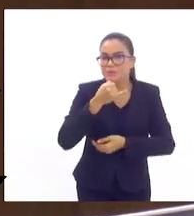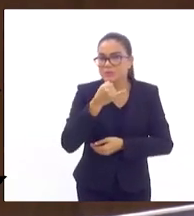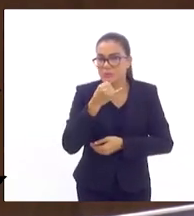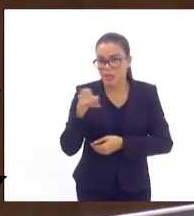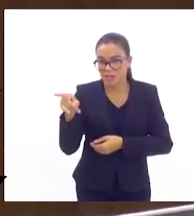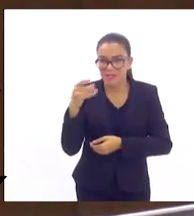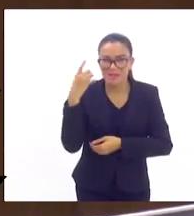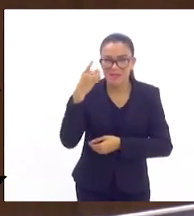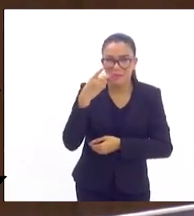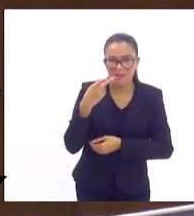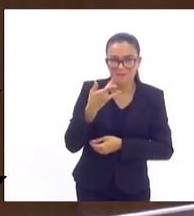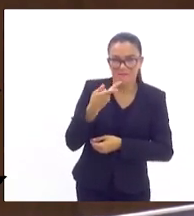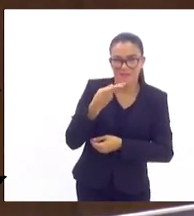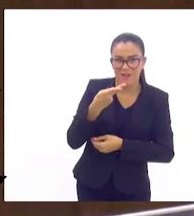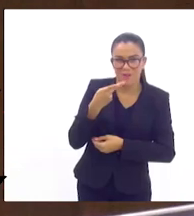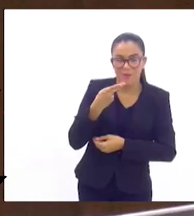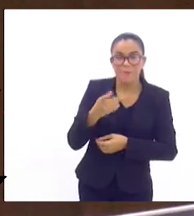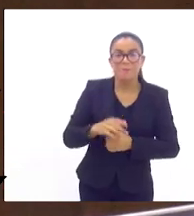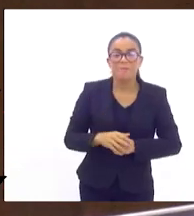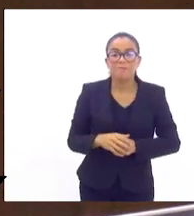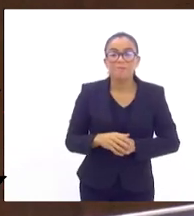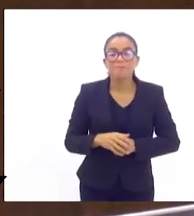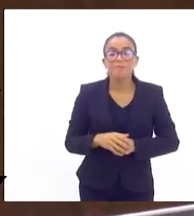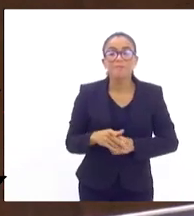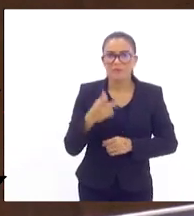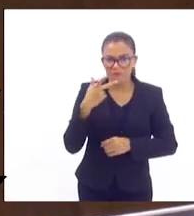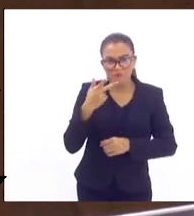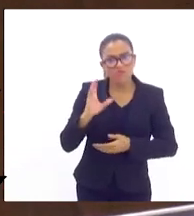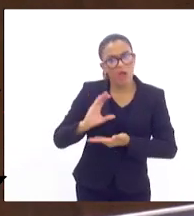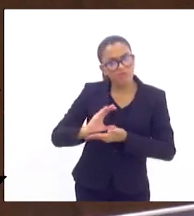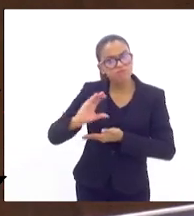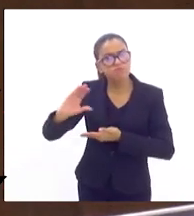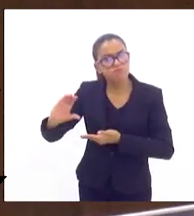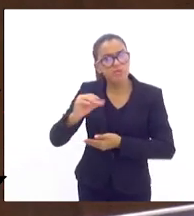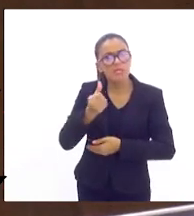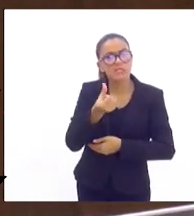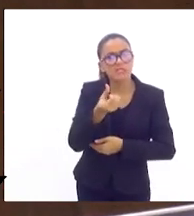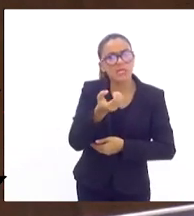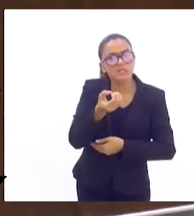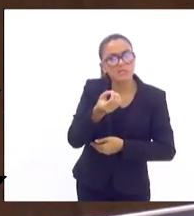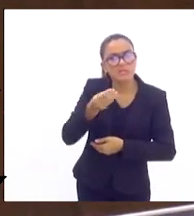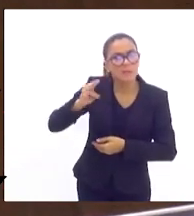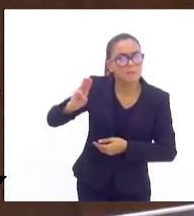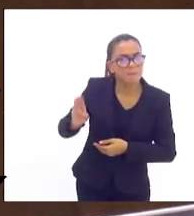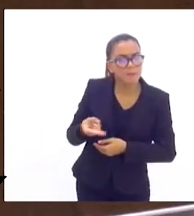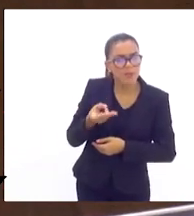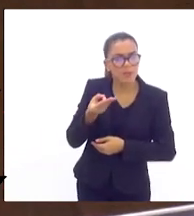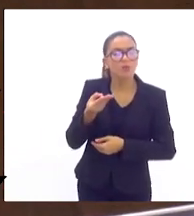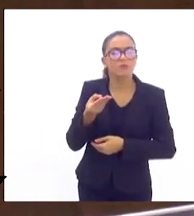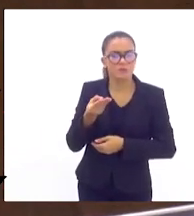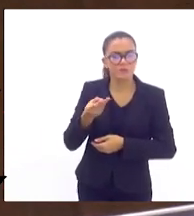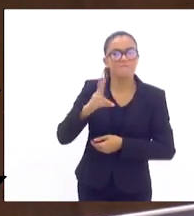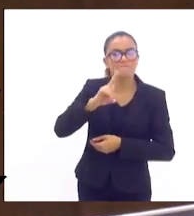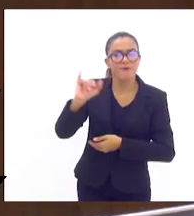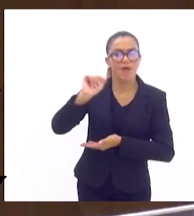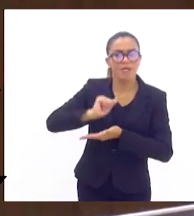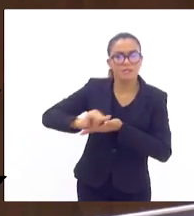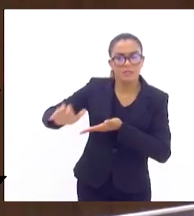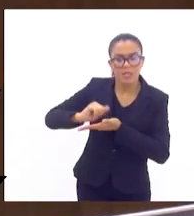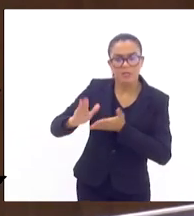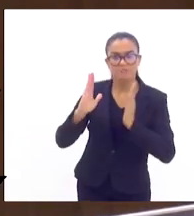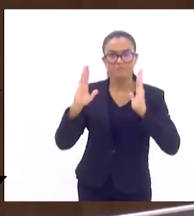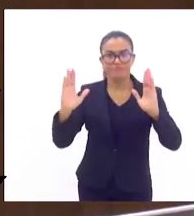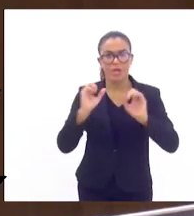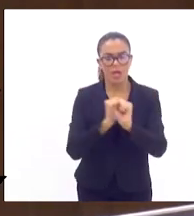deputada citou, nós já iniciamos um investimento de 60 milhões de reais, que será gasto todo esse ano